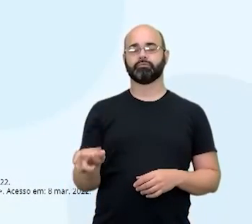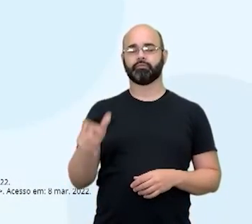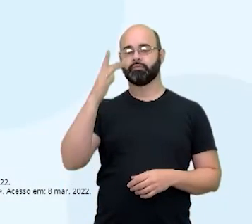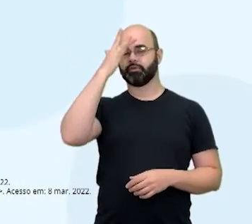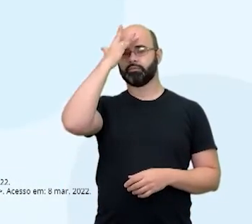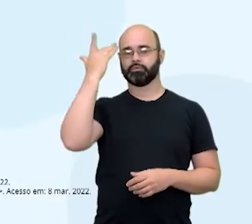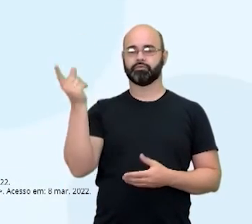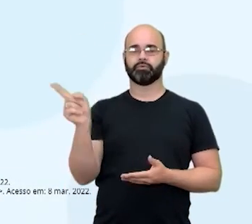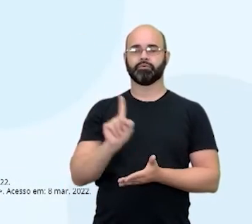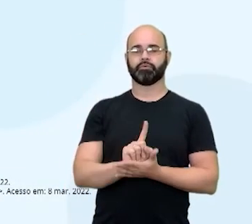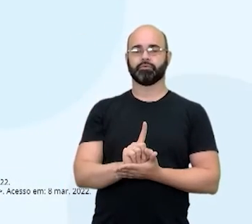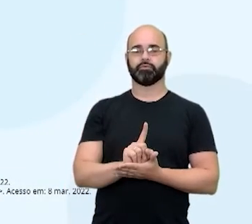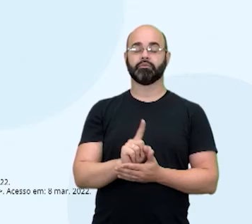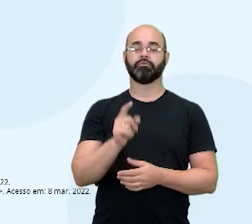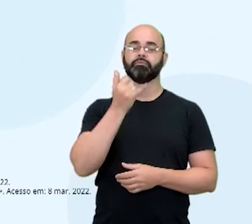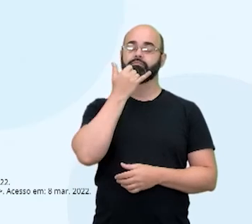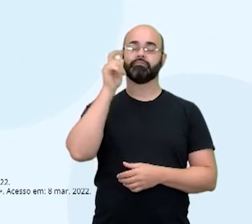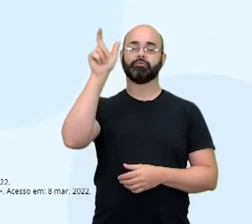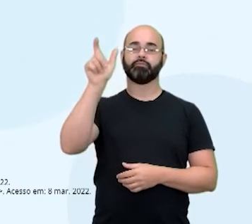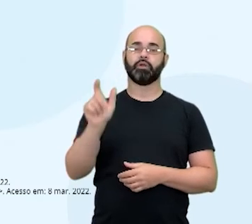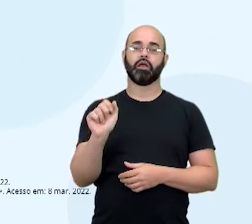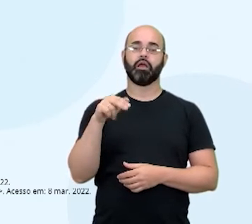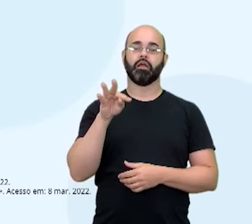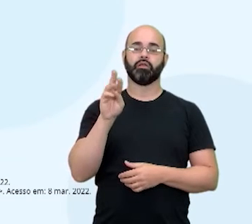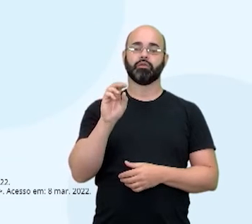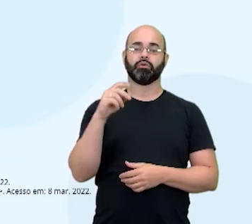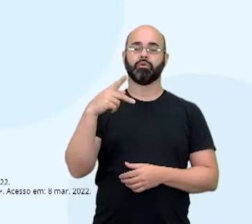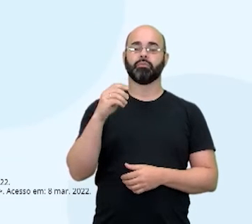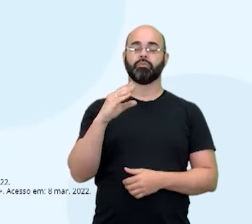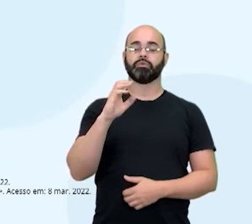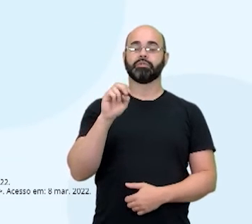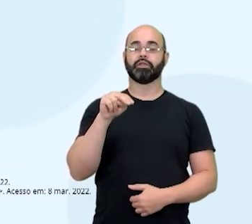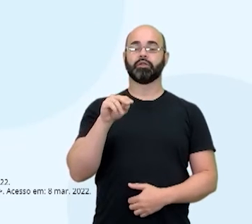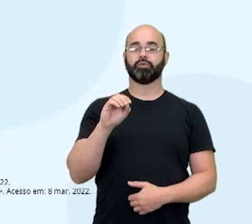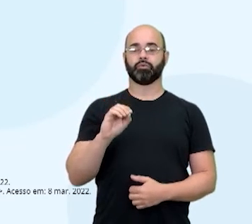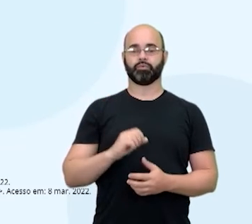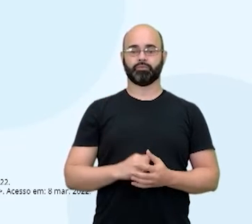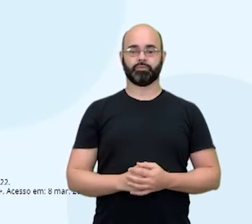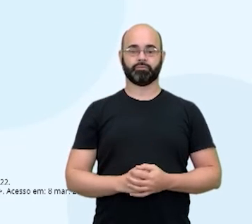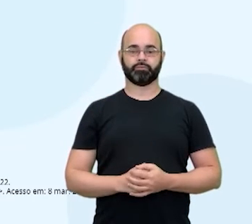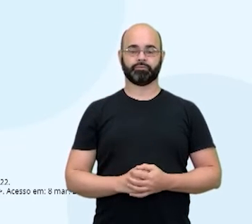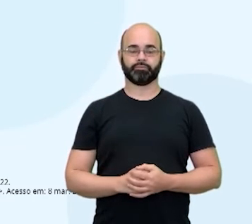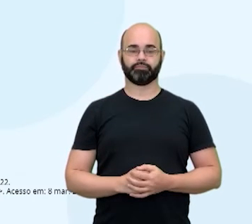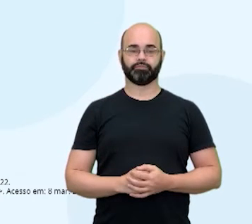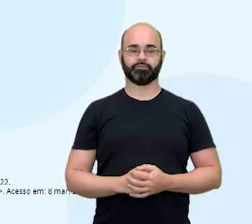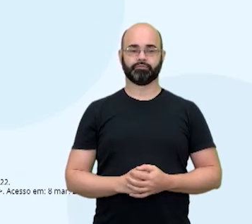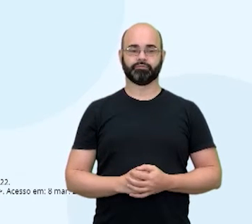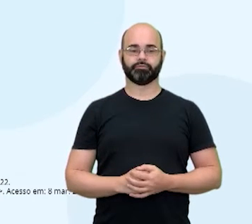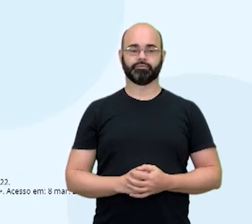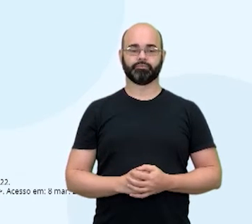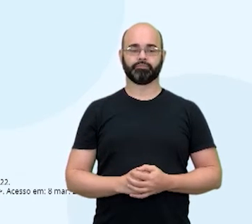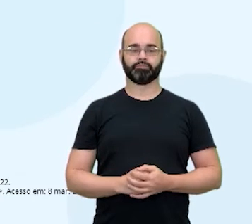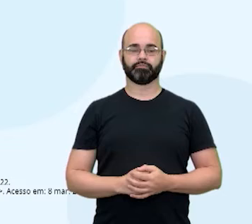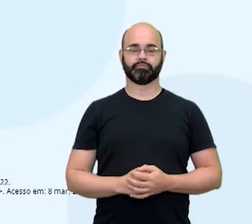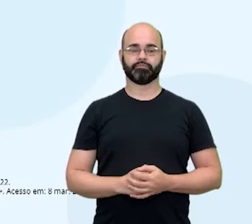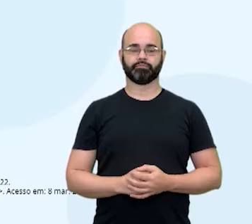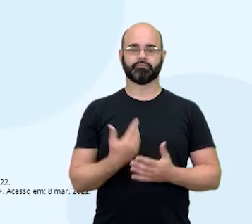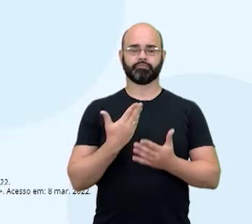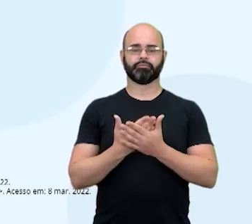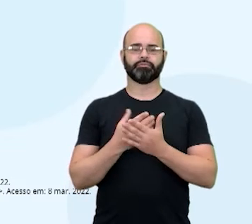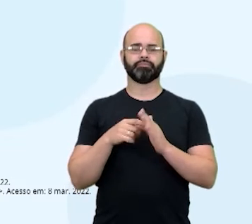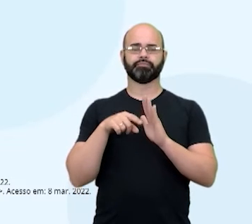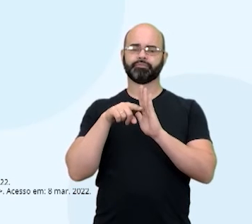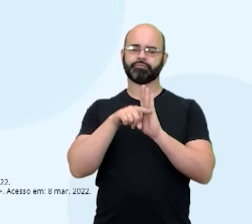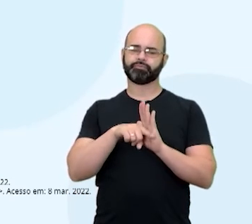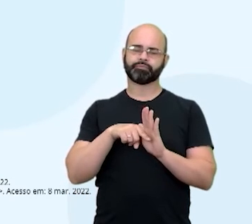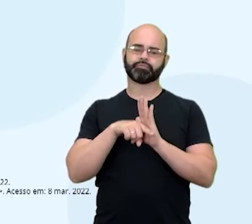muito, né, nas aulas anteriores, né, falando aí sobre esse processo aí, né, do antropoceno, que já é um estudo aí feito